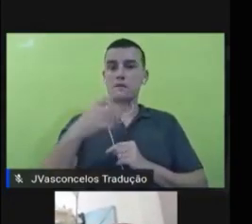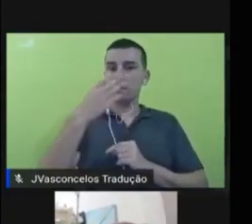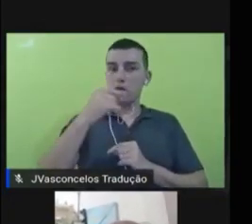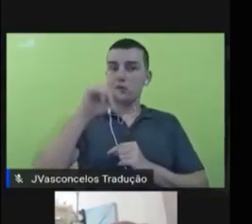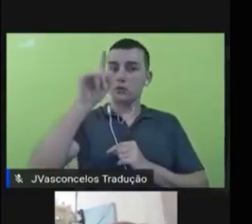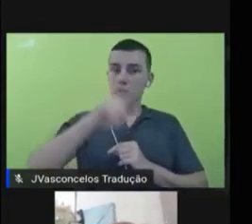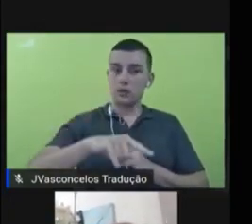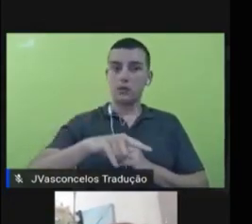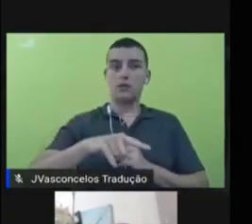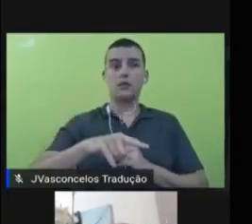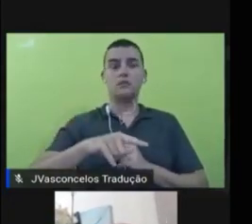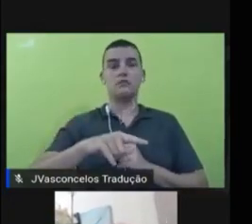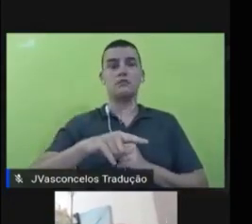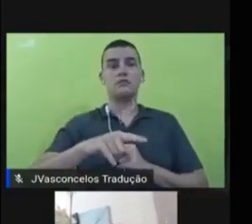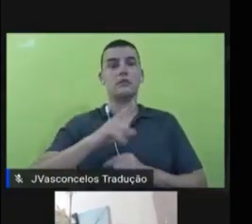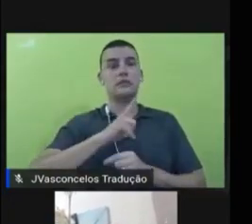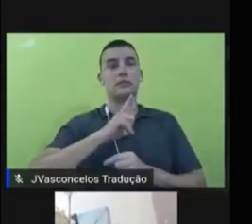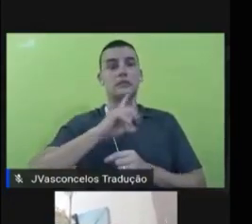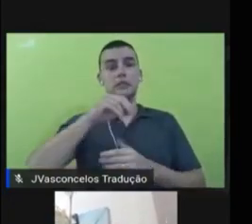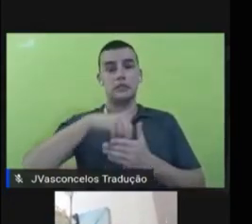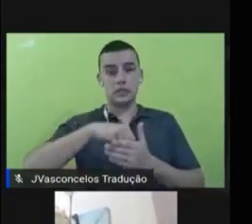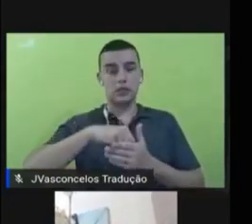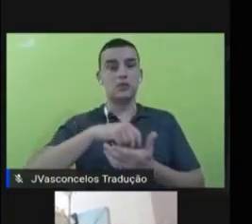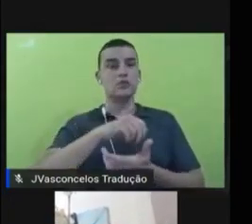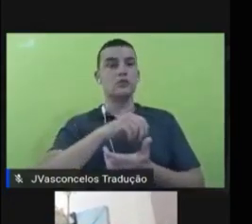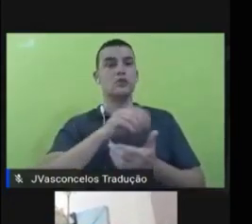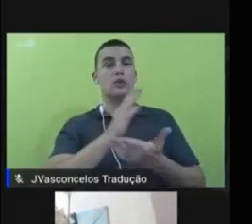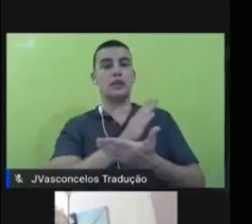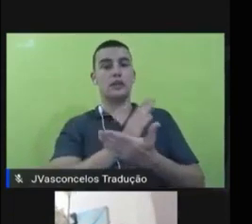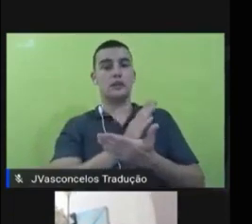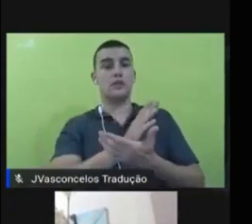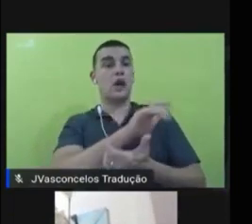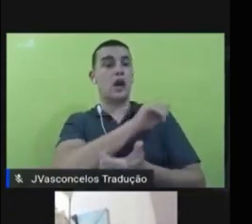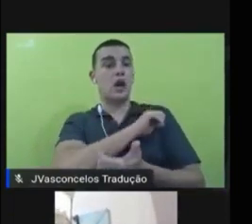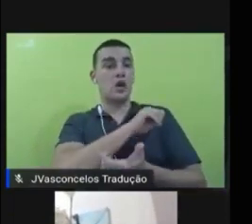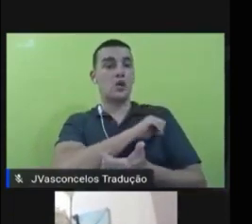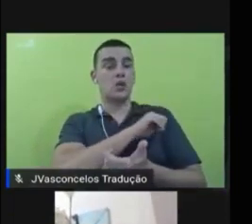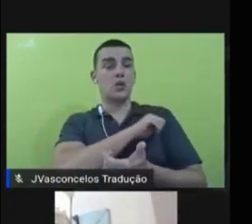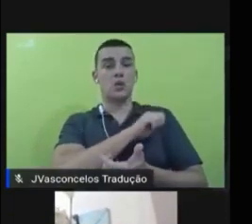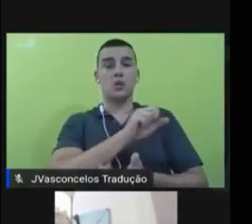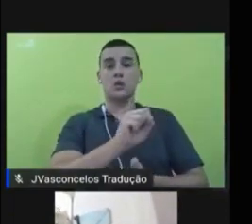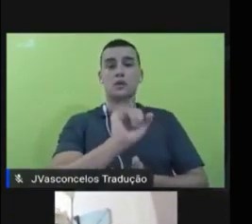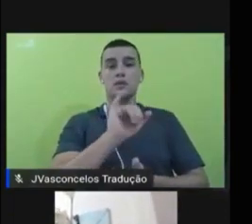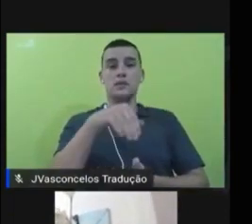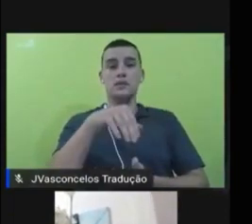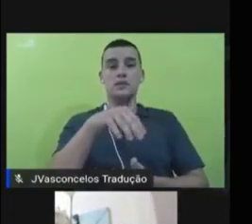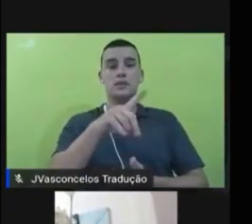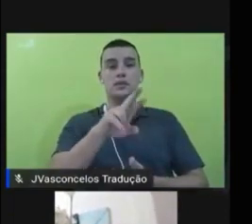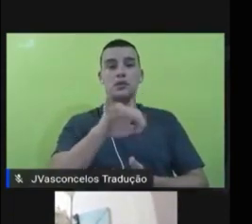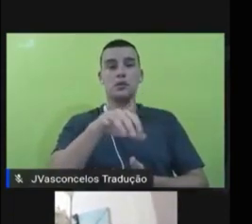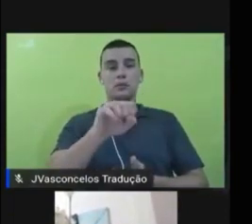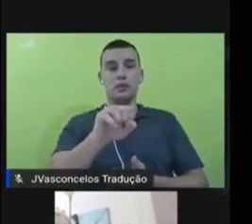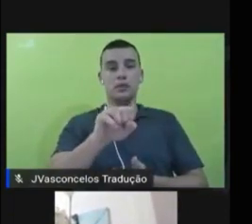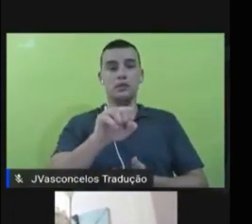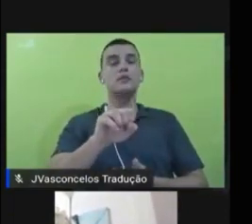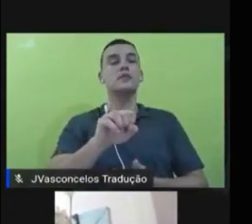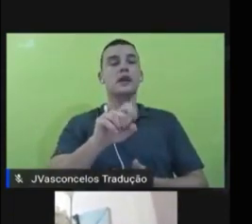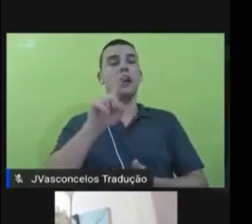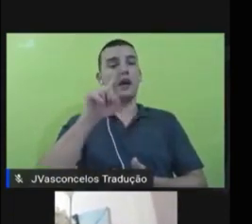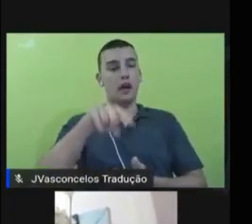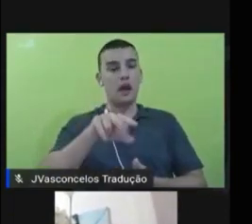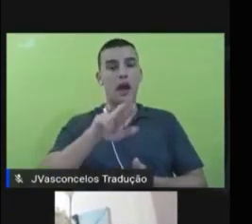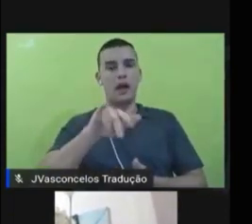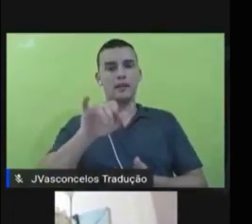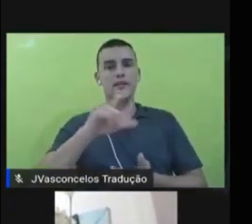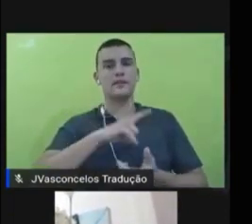disponível no livro Alunos com Síndromes Raras, Direito à Educação de Qualidade. É uma criança com síndrome de Apert em